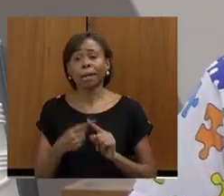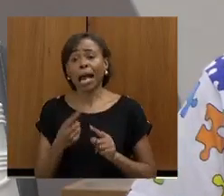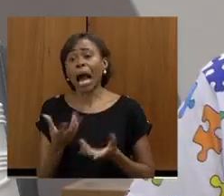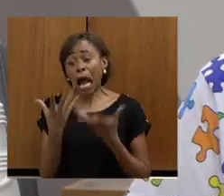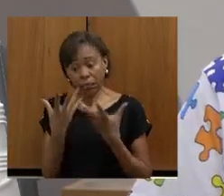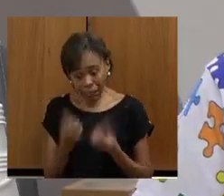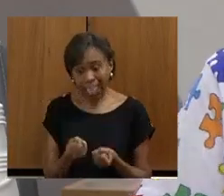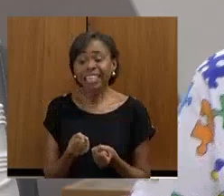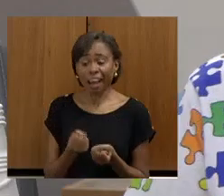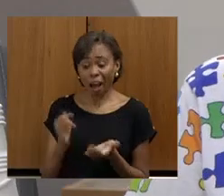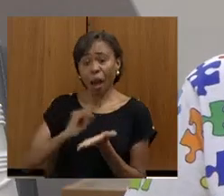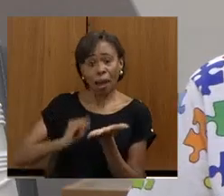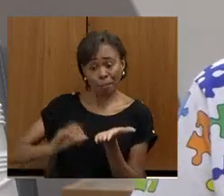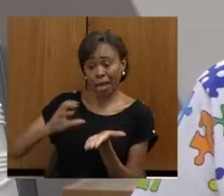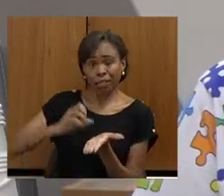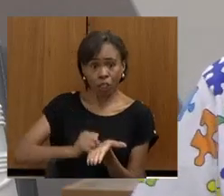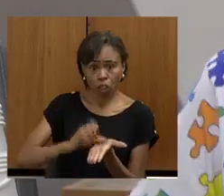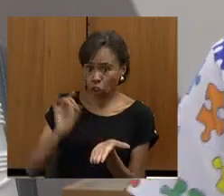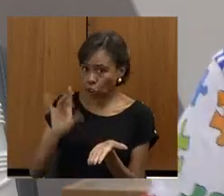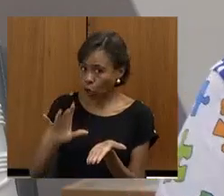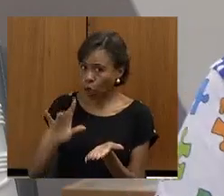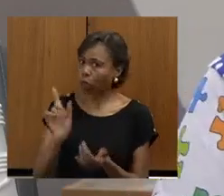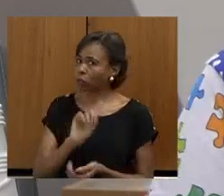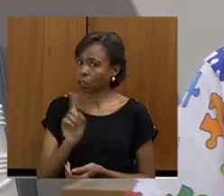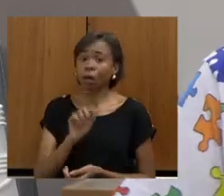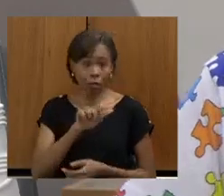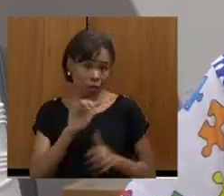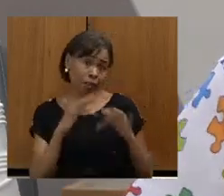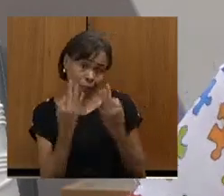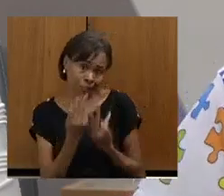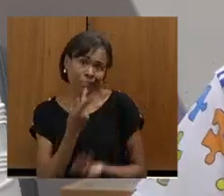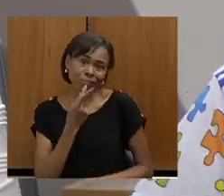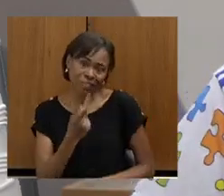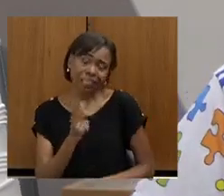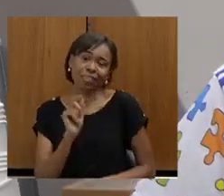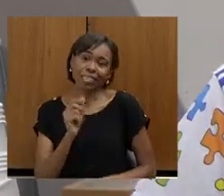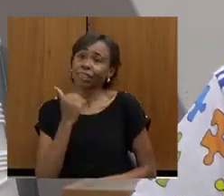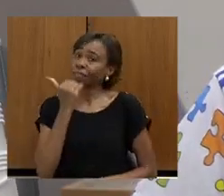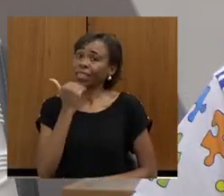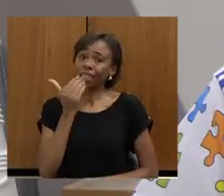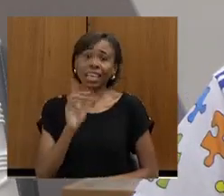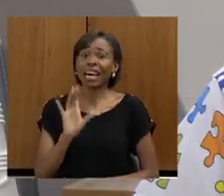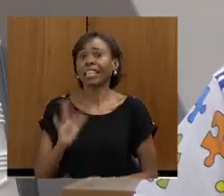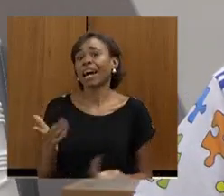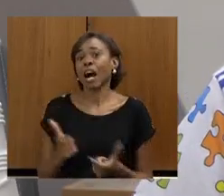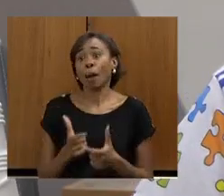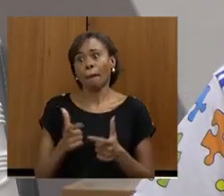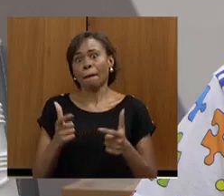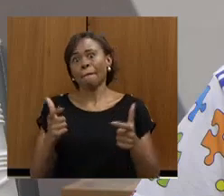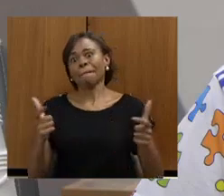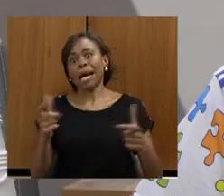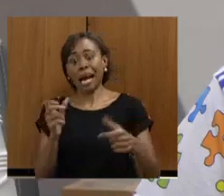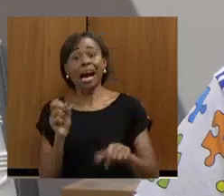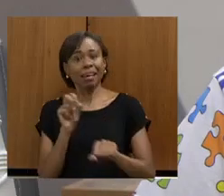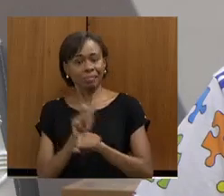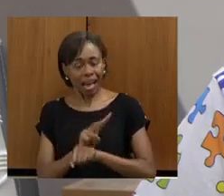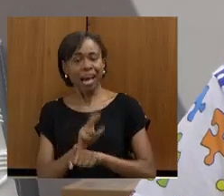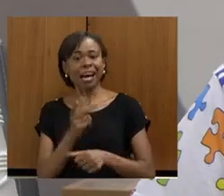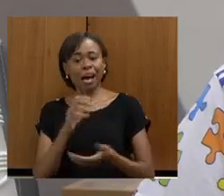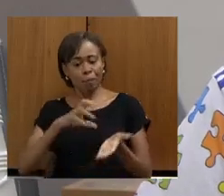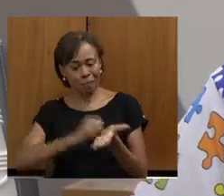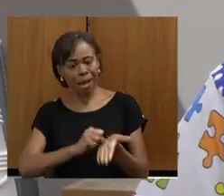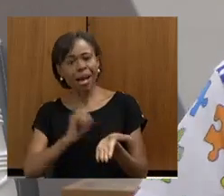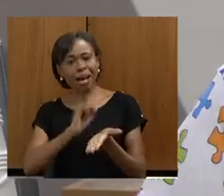suficiente. Então, o as famílias estão dizendo aqui é exatamente isso. Não adianta termos um aumento expressivo no número de matrículas se